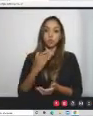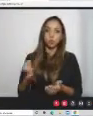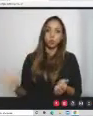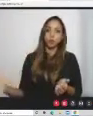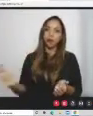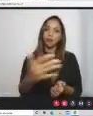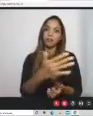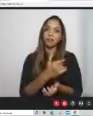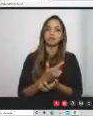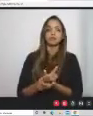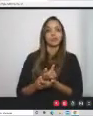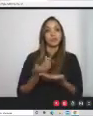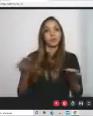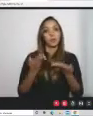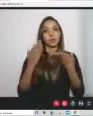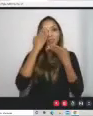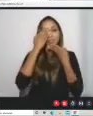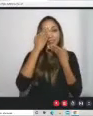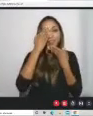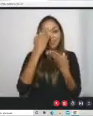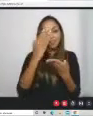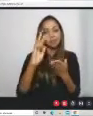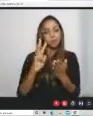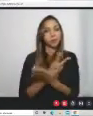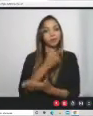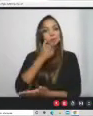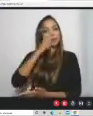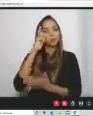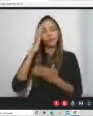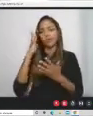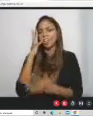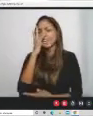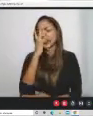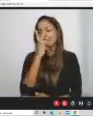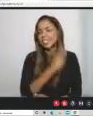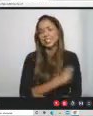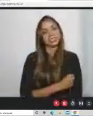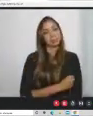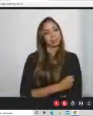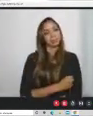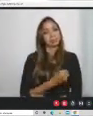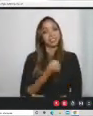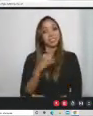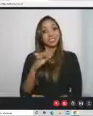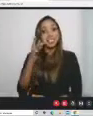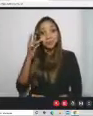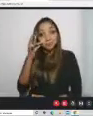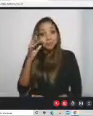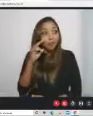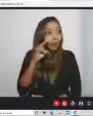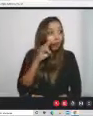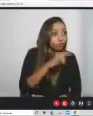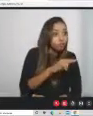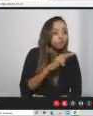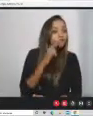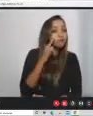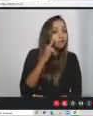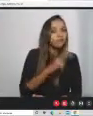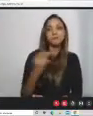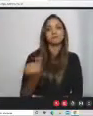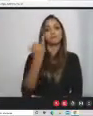aconteceu ontem. Foi lindo, gente. Vocês não têm noção. Quem esteve presente viu que foi muito importante aquele momento.